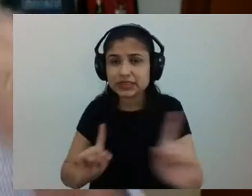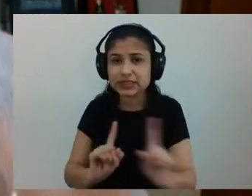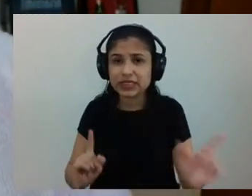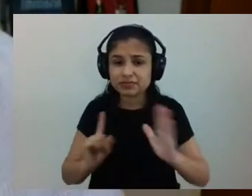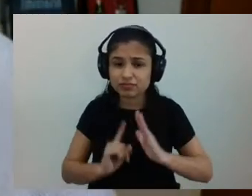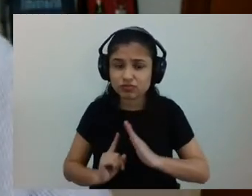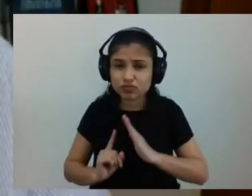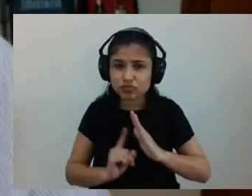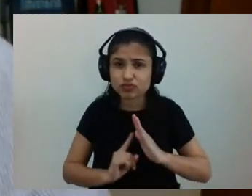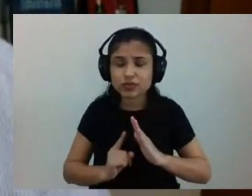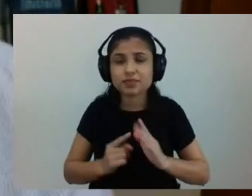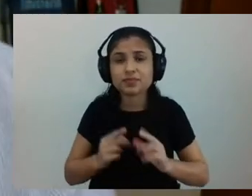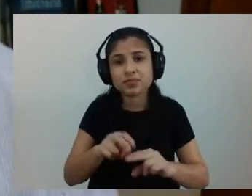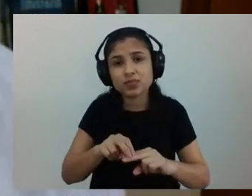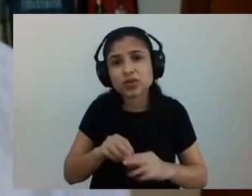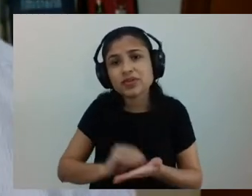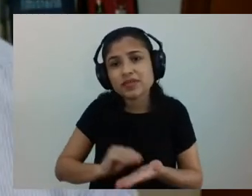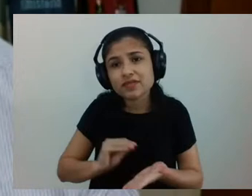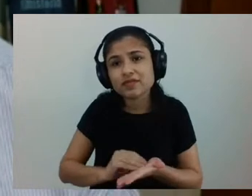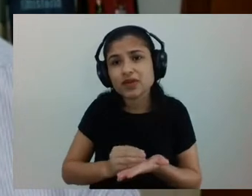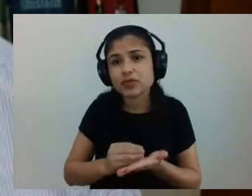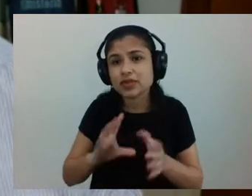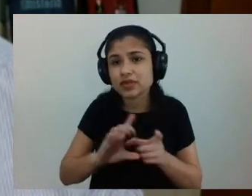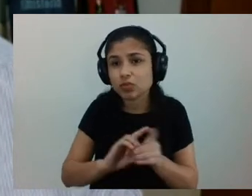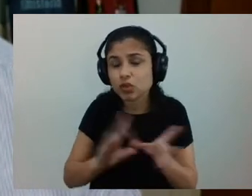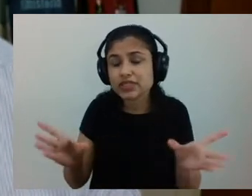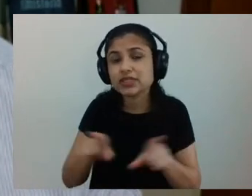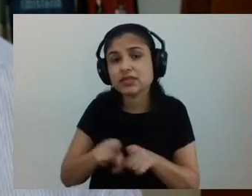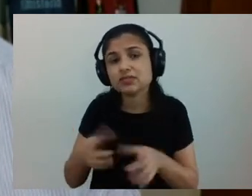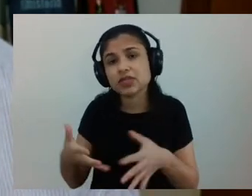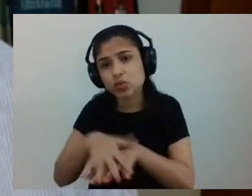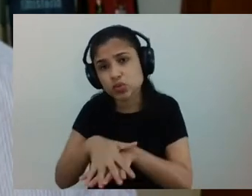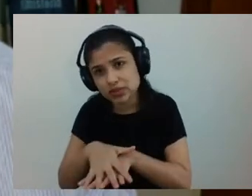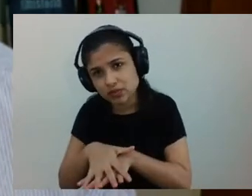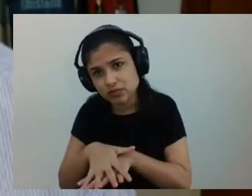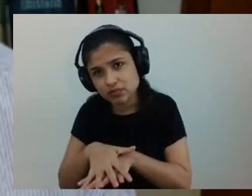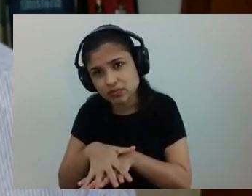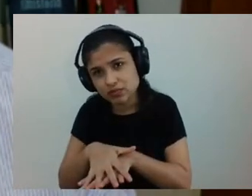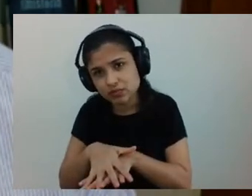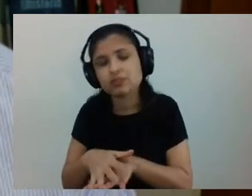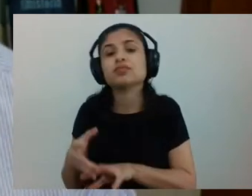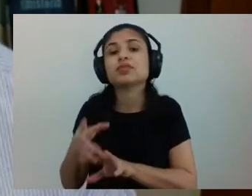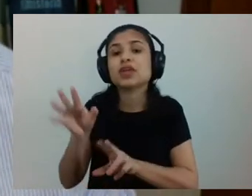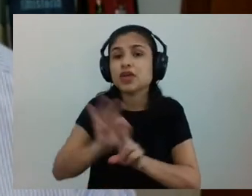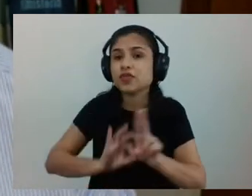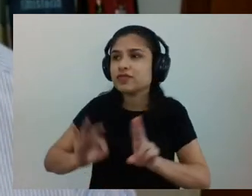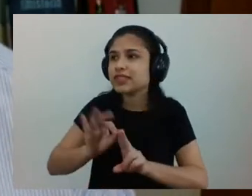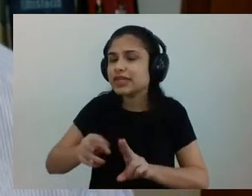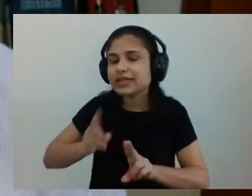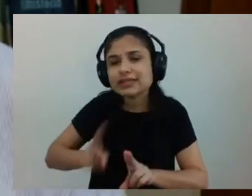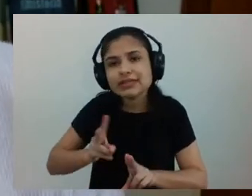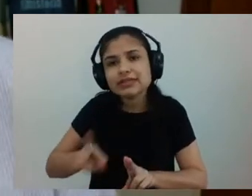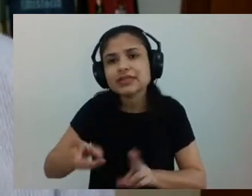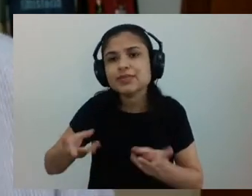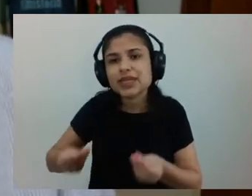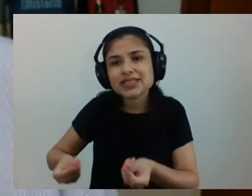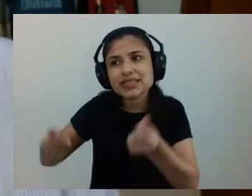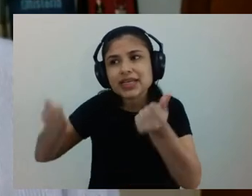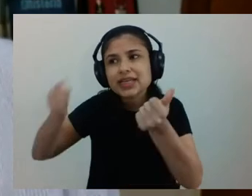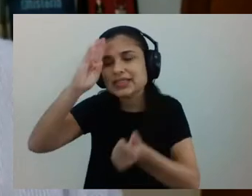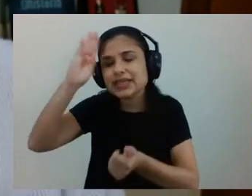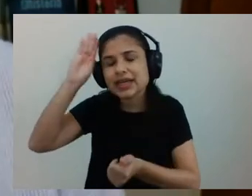da democracia e da inclusão. A UFSCar, ela sempre teve excelência acadêmica. Ela sempre foi uma